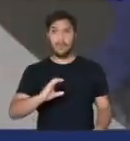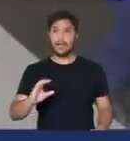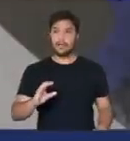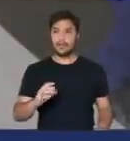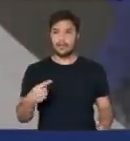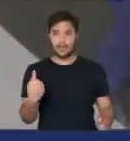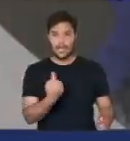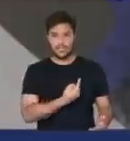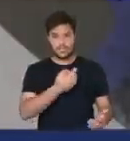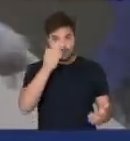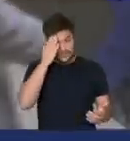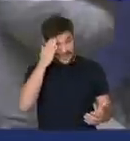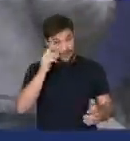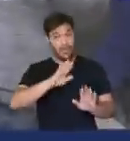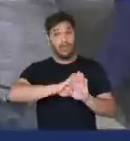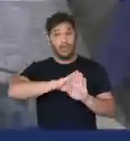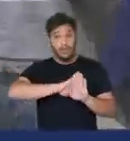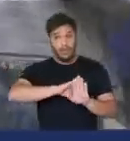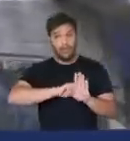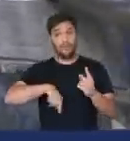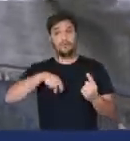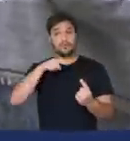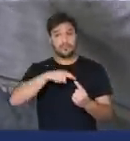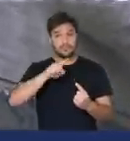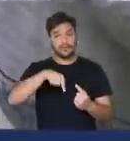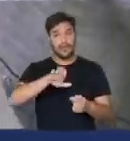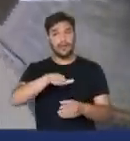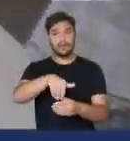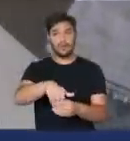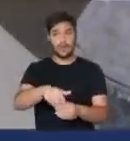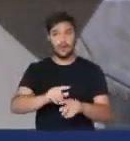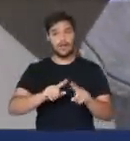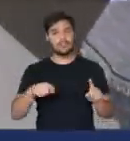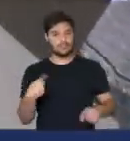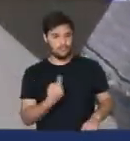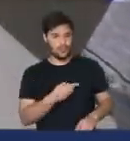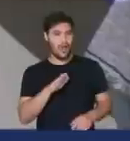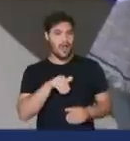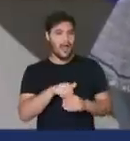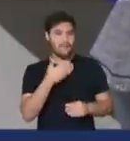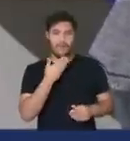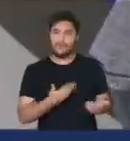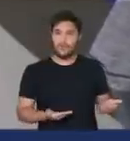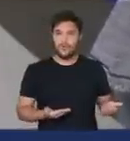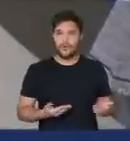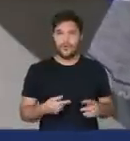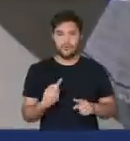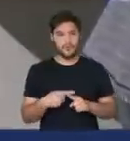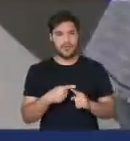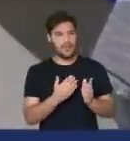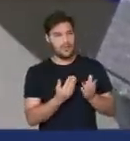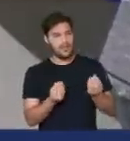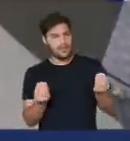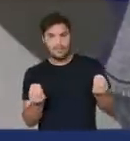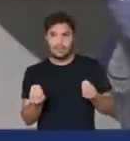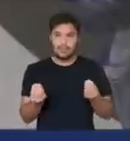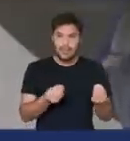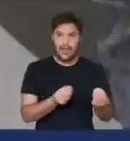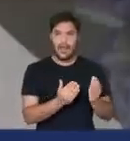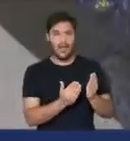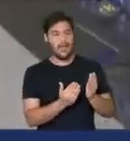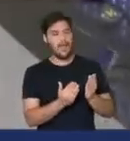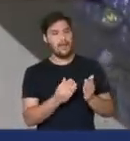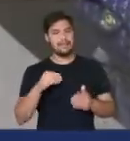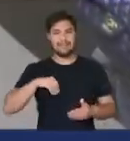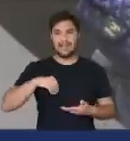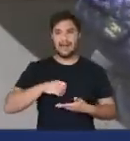que nós sabemos que tem um caráter completamente eleitoreiro e nós votamos inclusive a favor porque prevê o aumento do